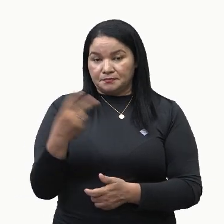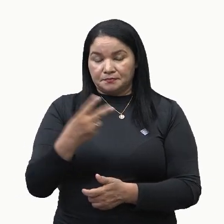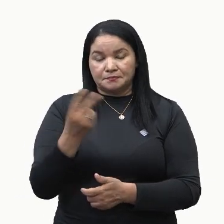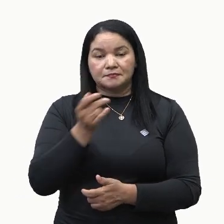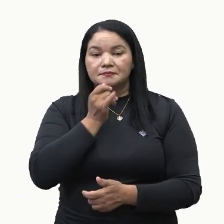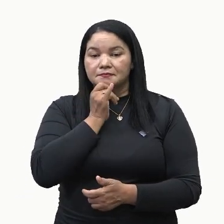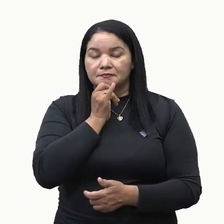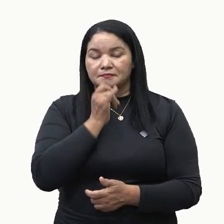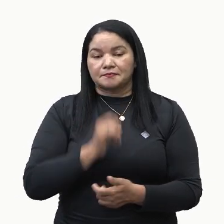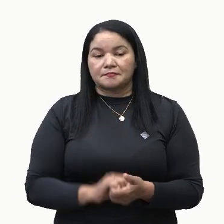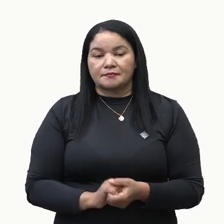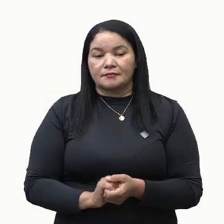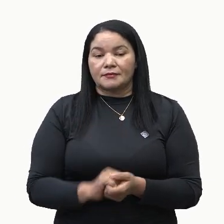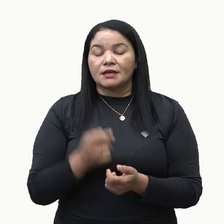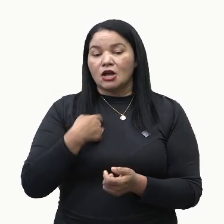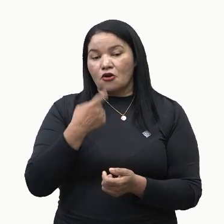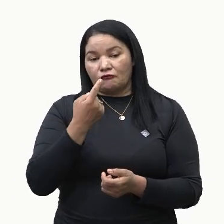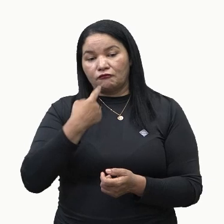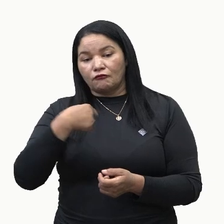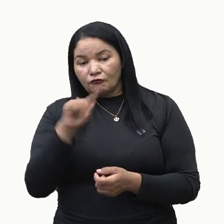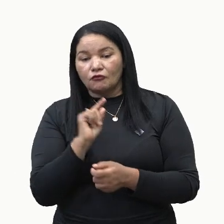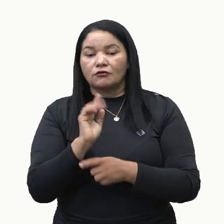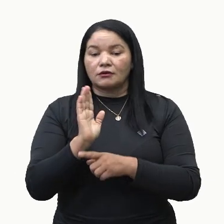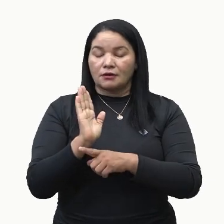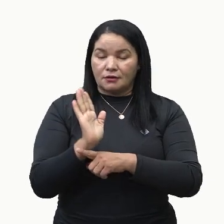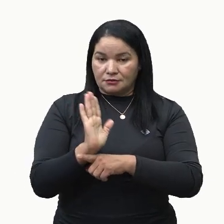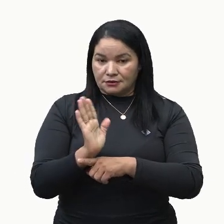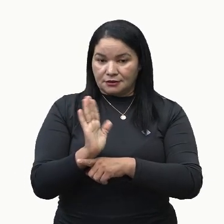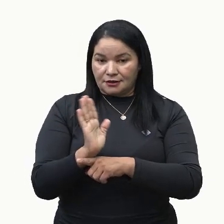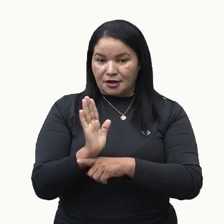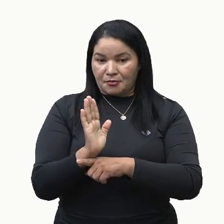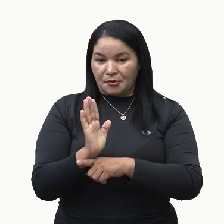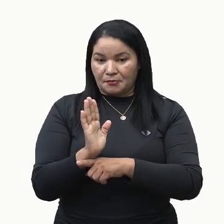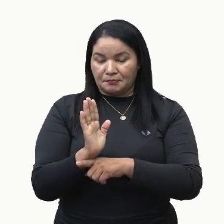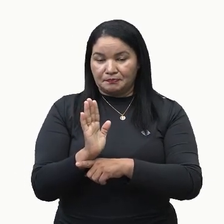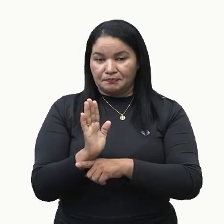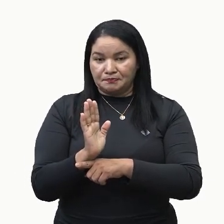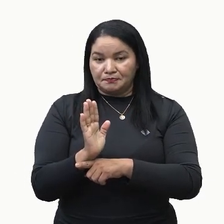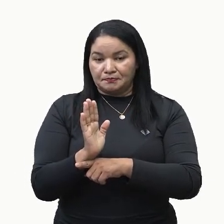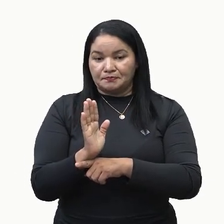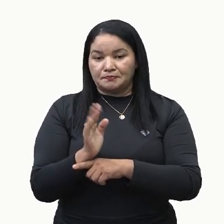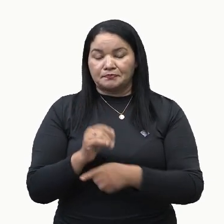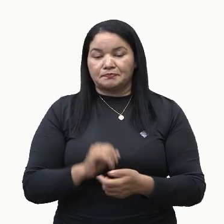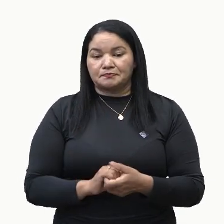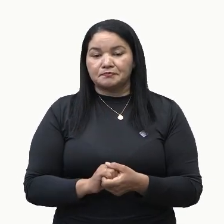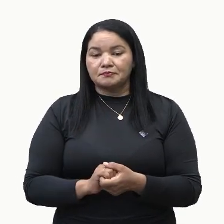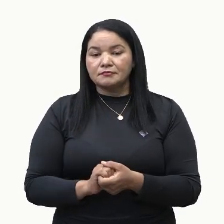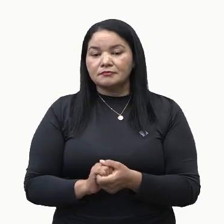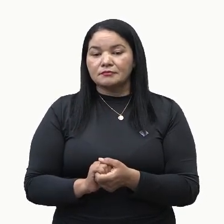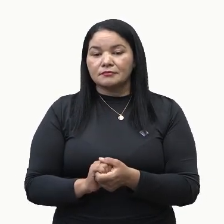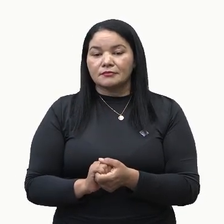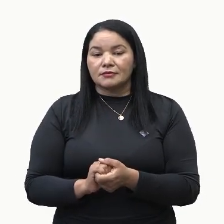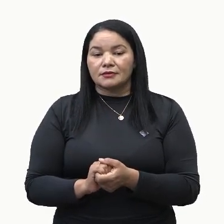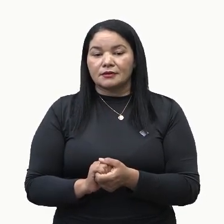só. Eu fui ao cinema. Eu fui ao cinema,